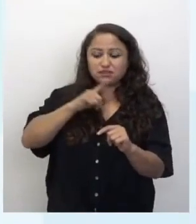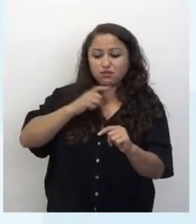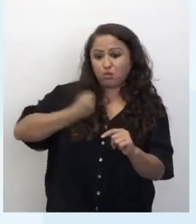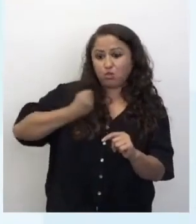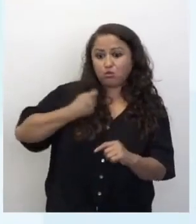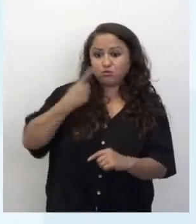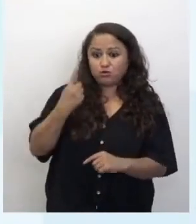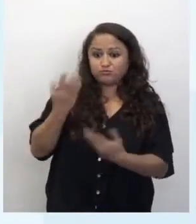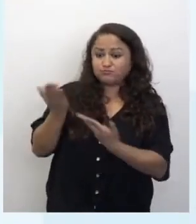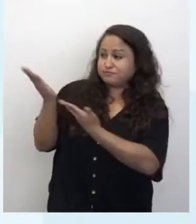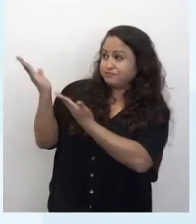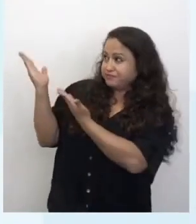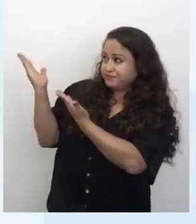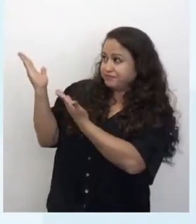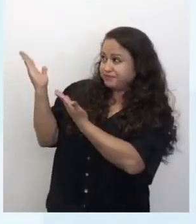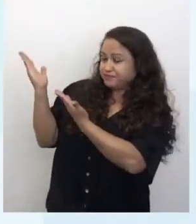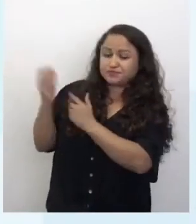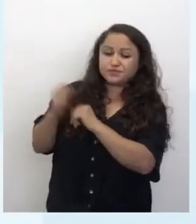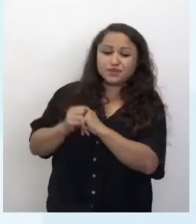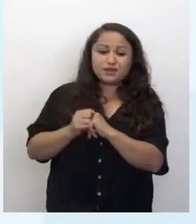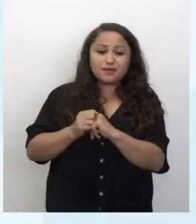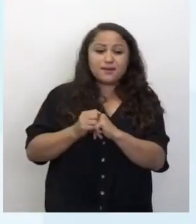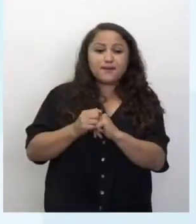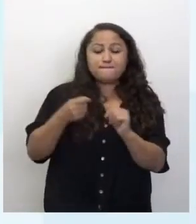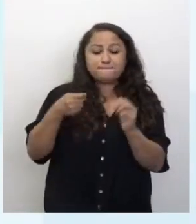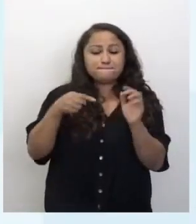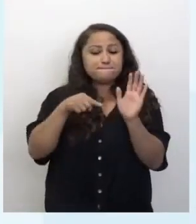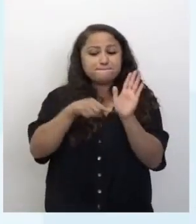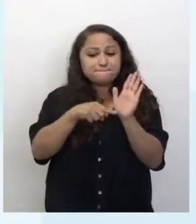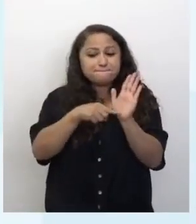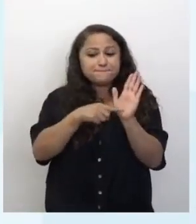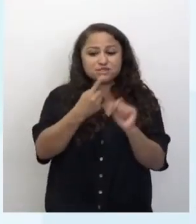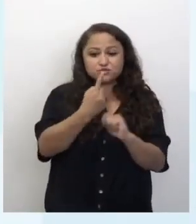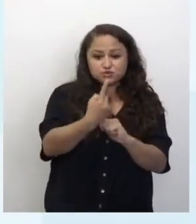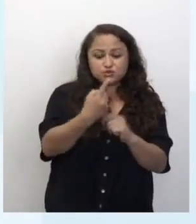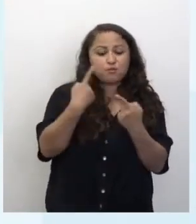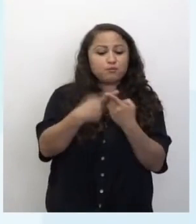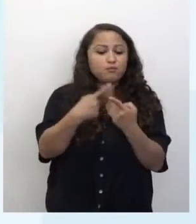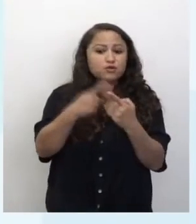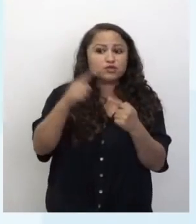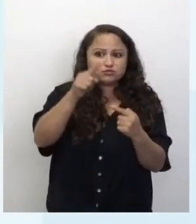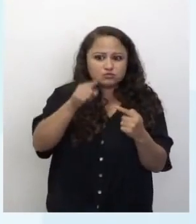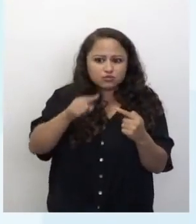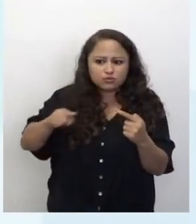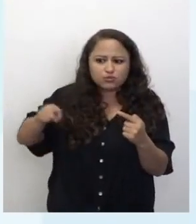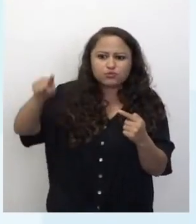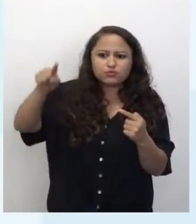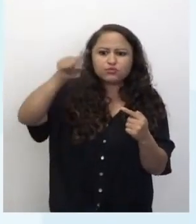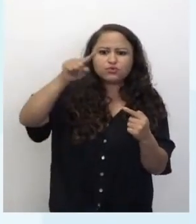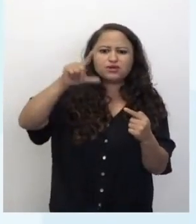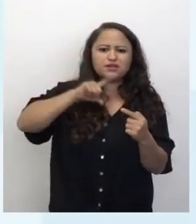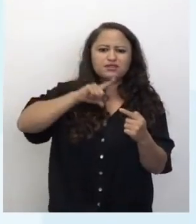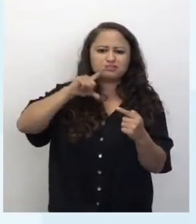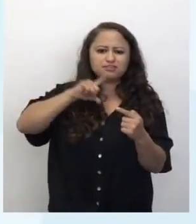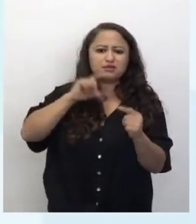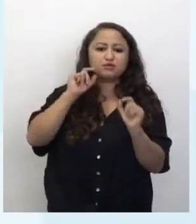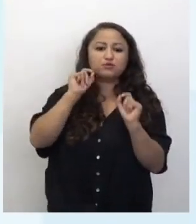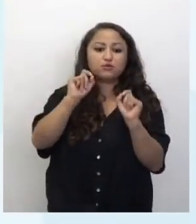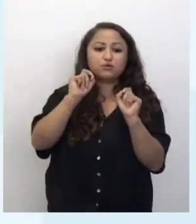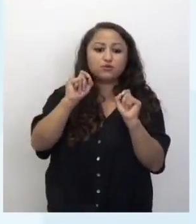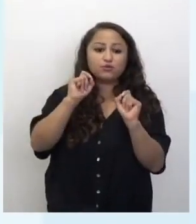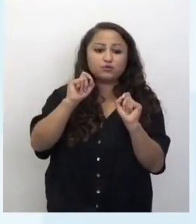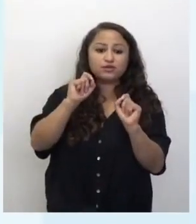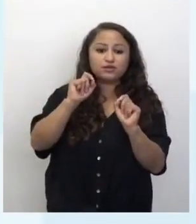deveria ter o número menos 1. Por quê? Porque o nosso ciclo trigonométrico tem raio 1. Então,